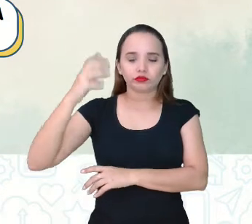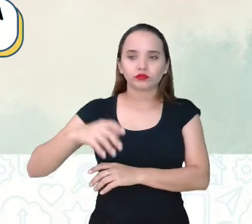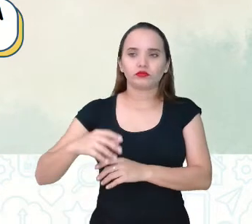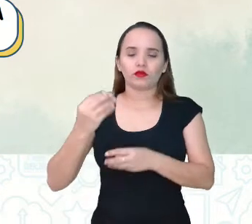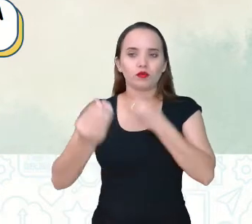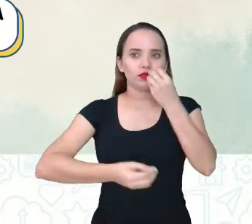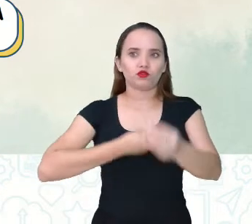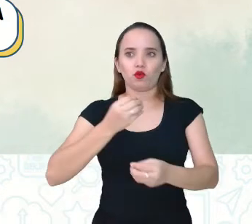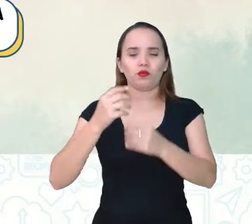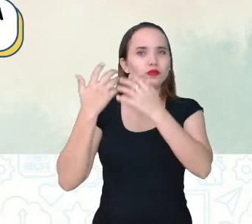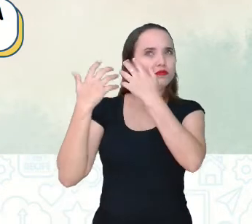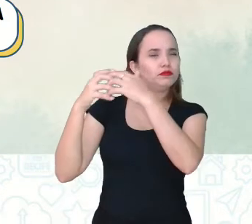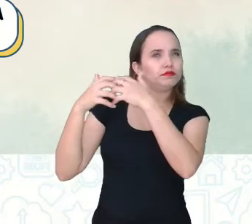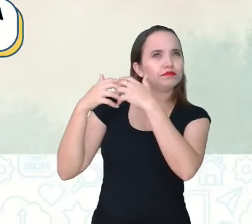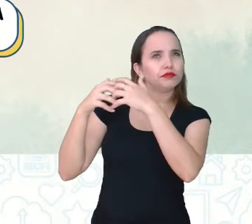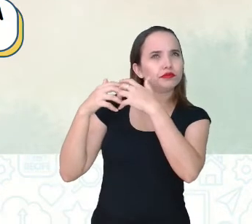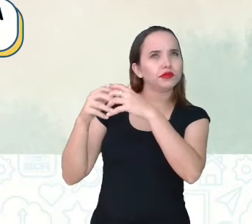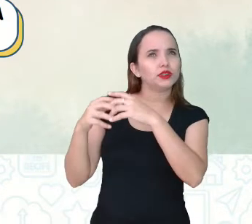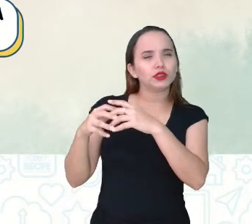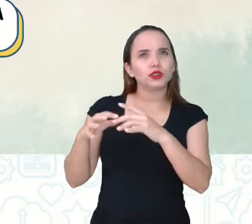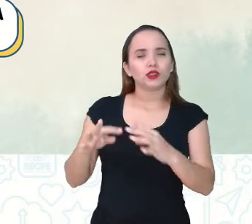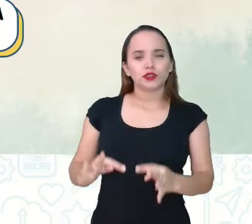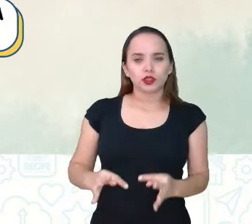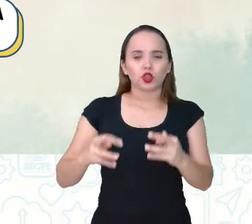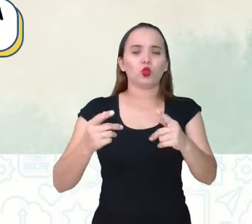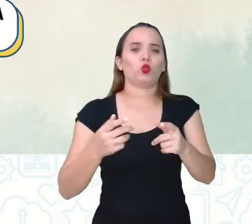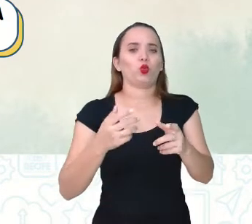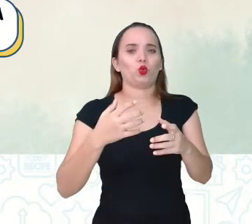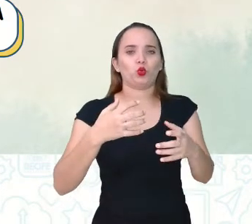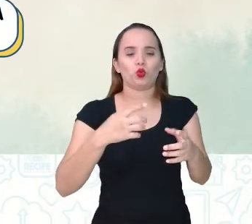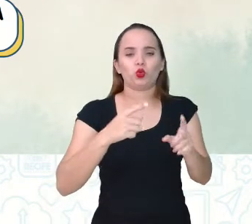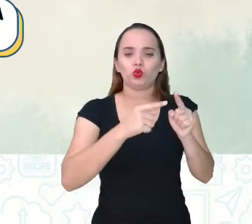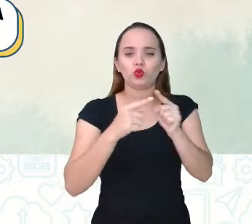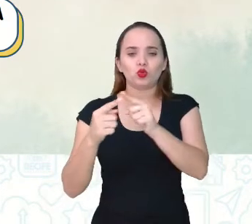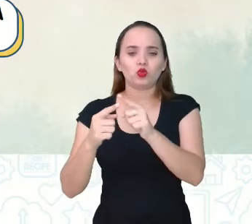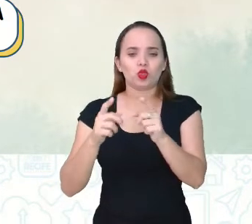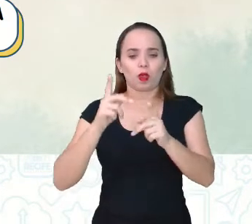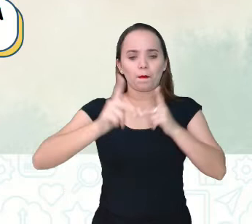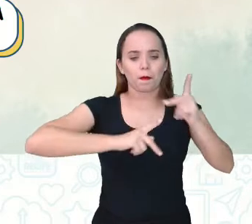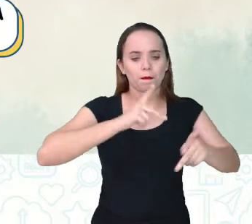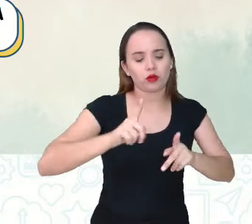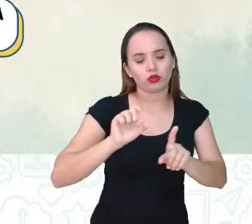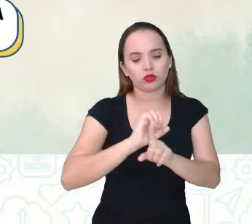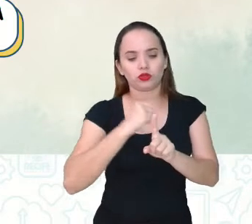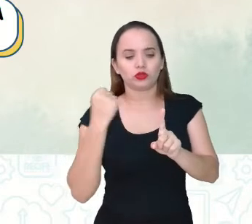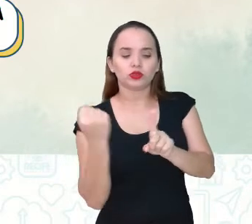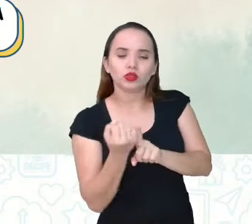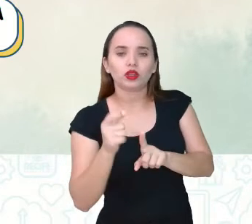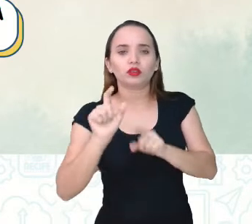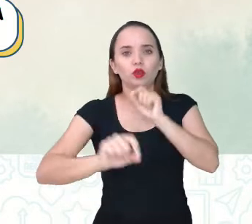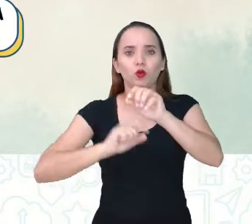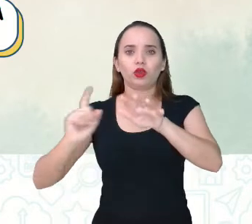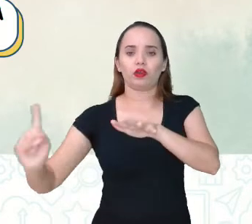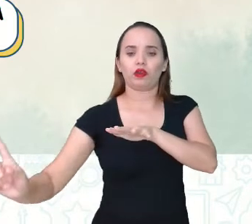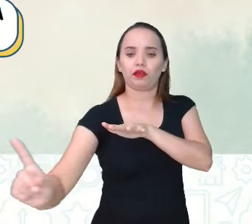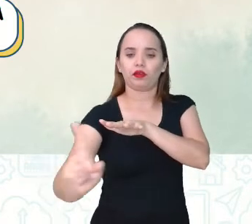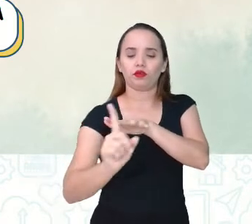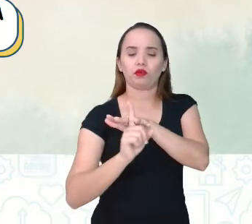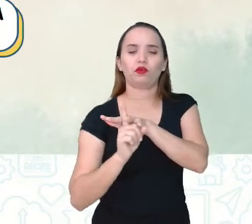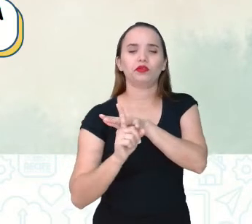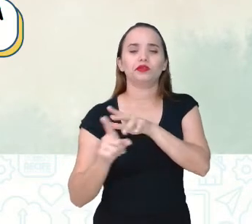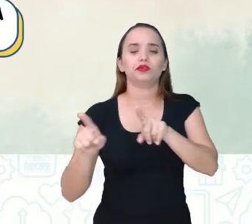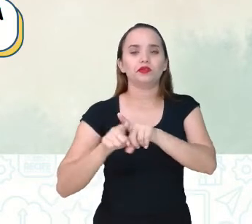pensando, né, em todas as vertentes da nossa sociedade, pensando em inclusão social, em